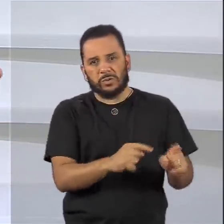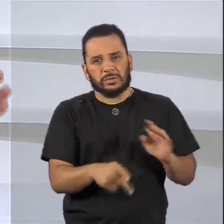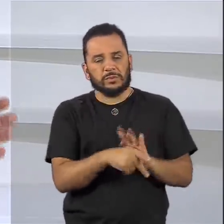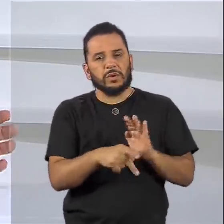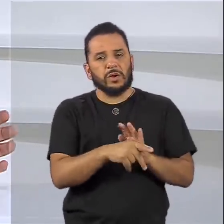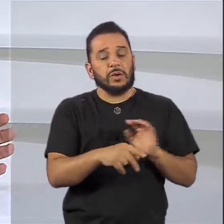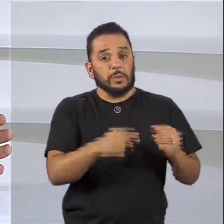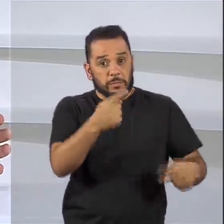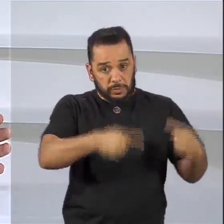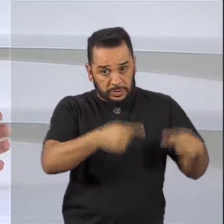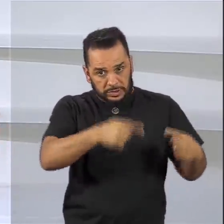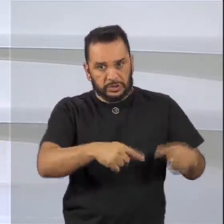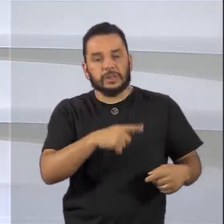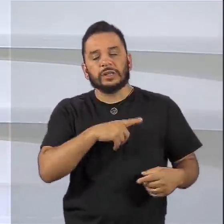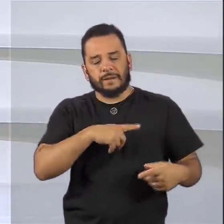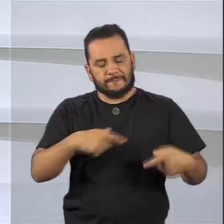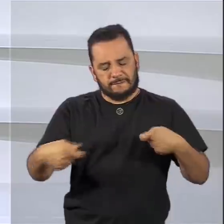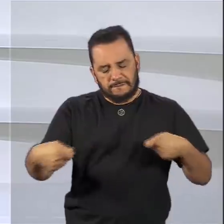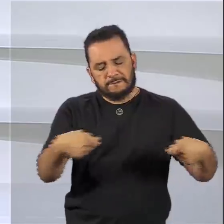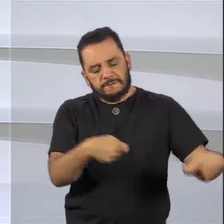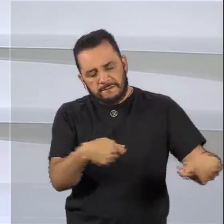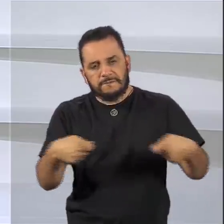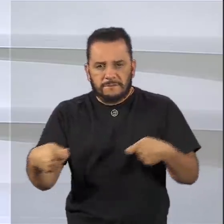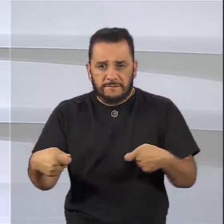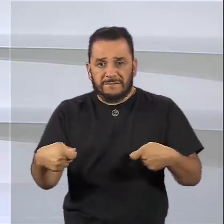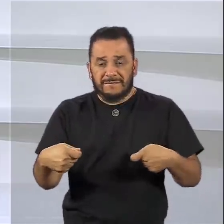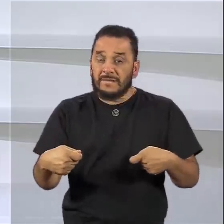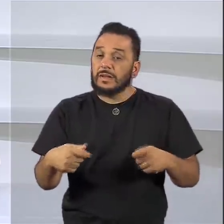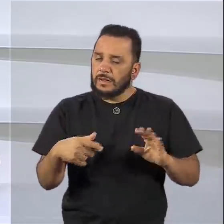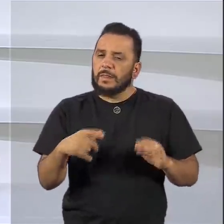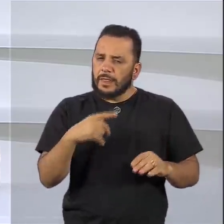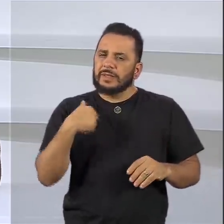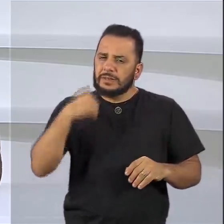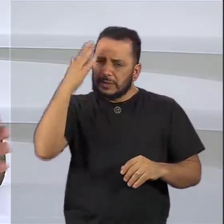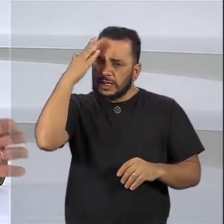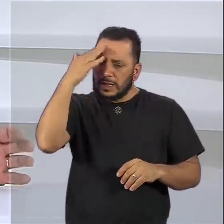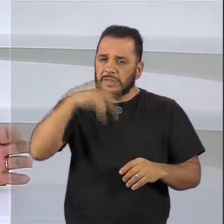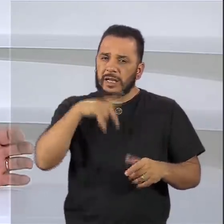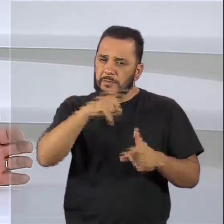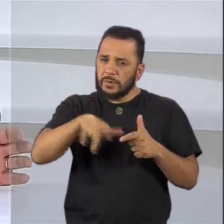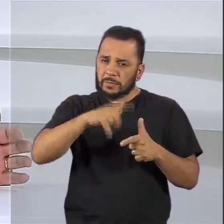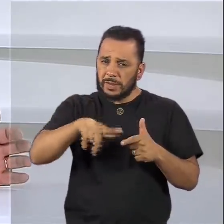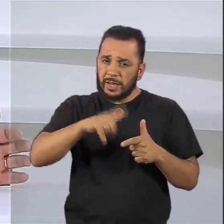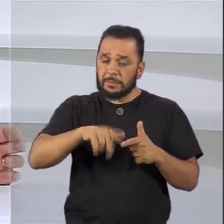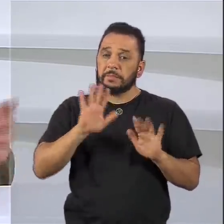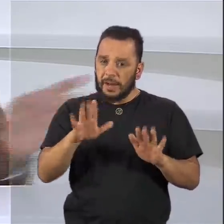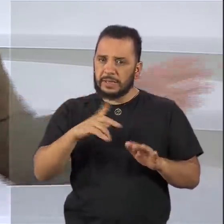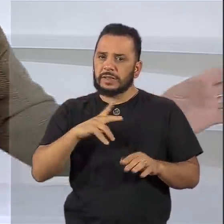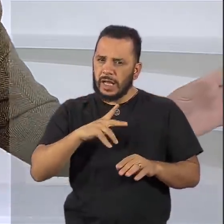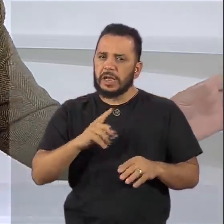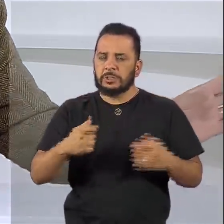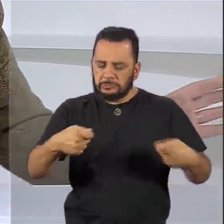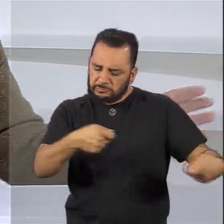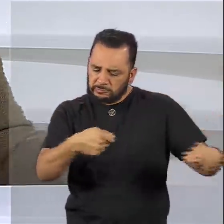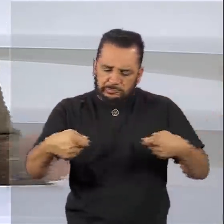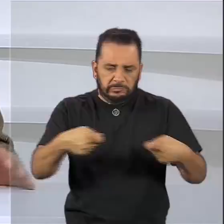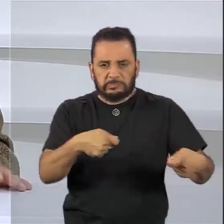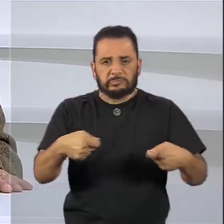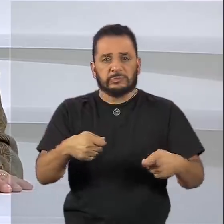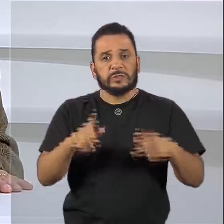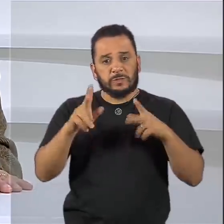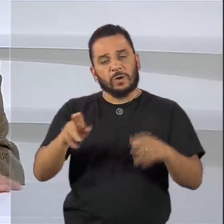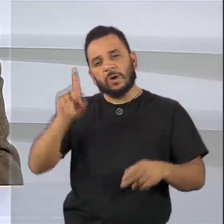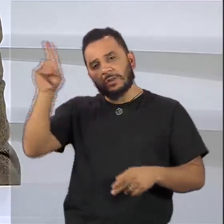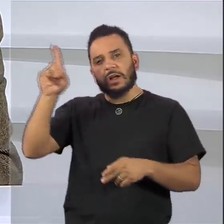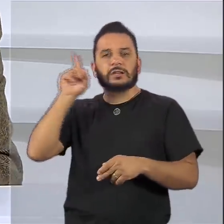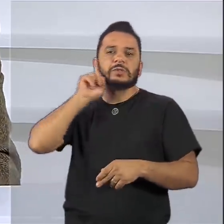com todos os dramas, com todas as deficiências, melhor do que nesses outros países. E é o mesmo que acontece nos Estados Unidos, onde